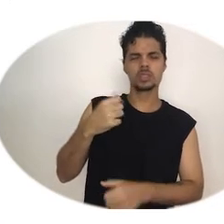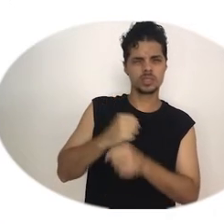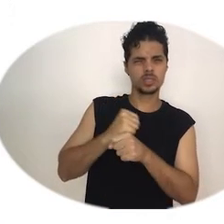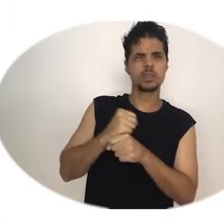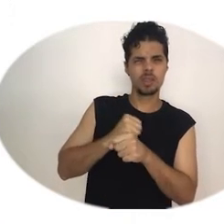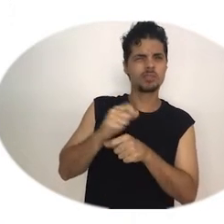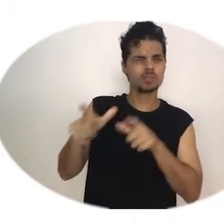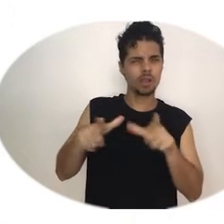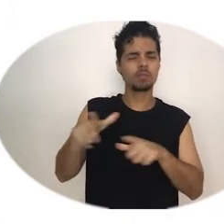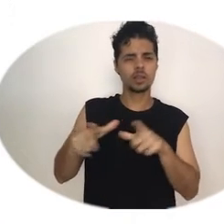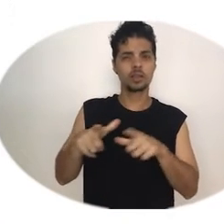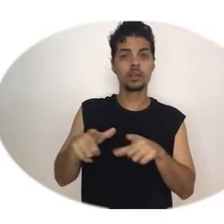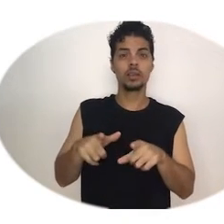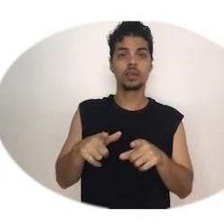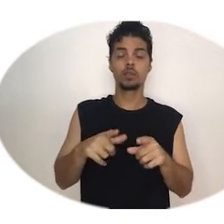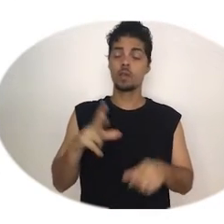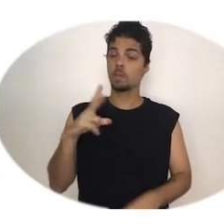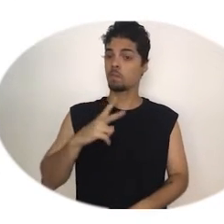anos.